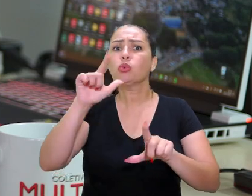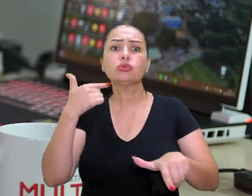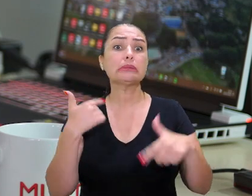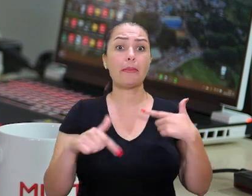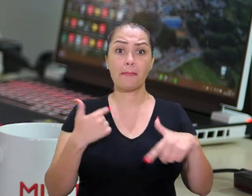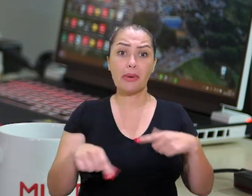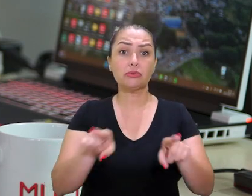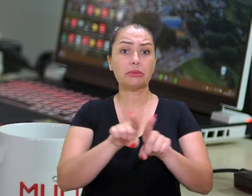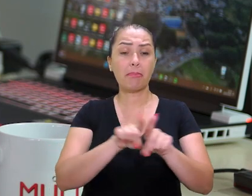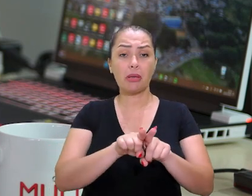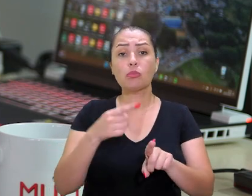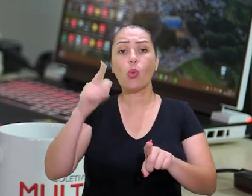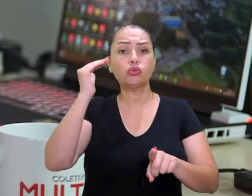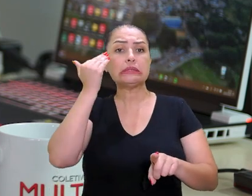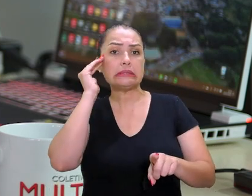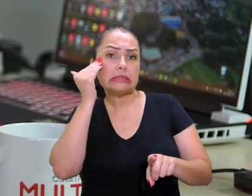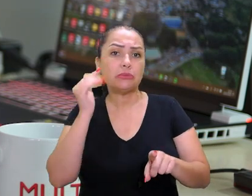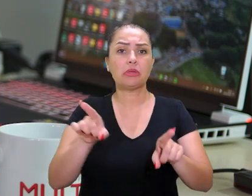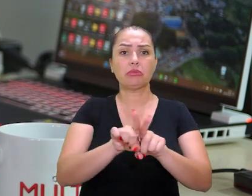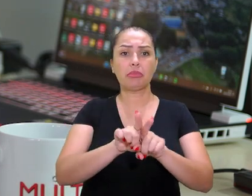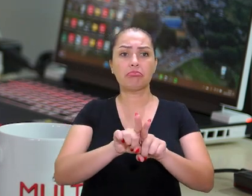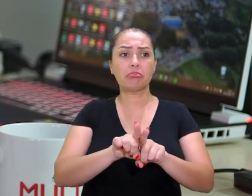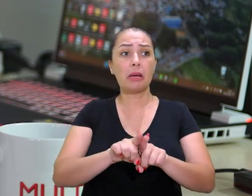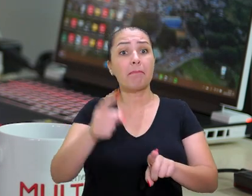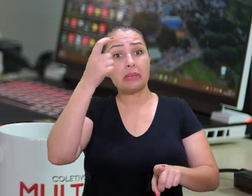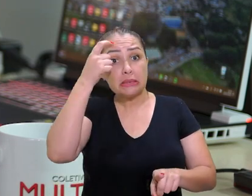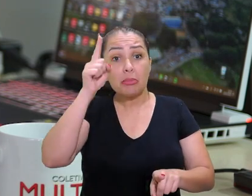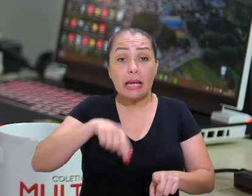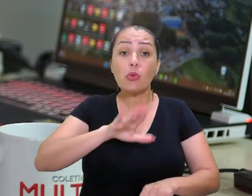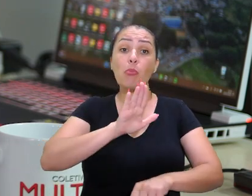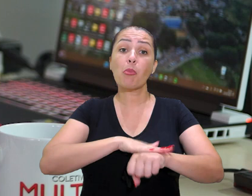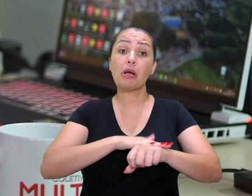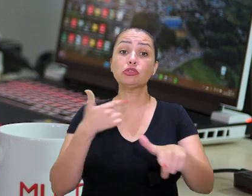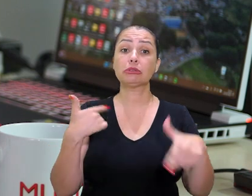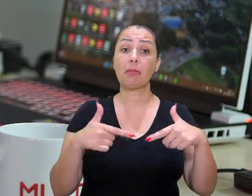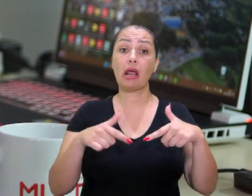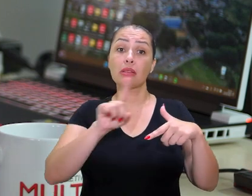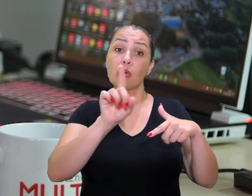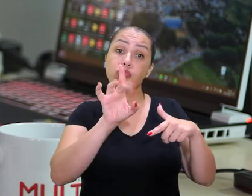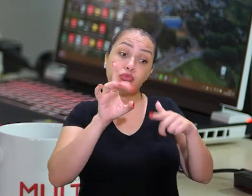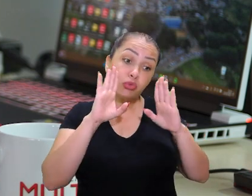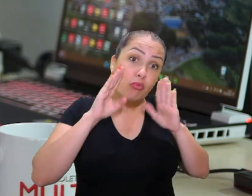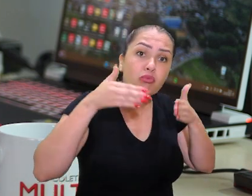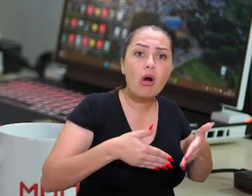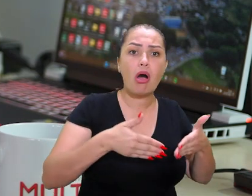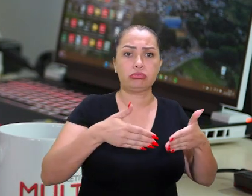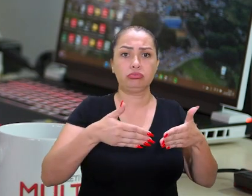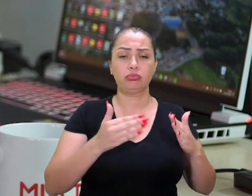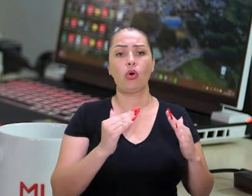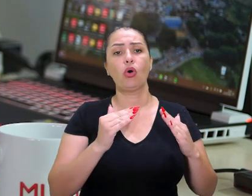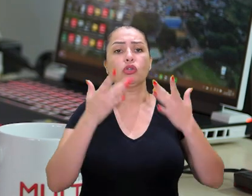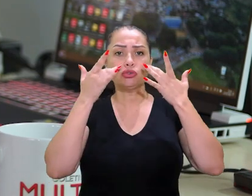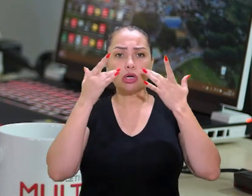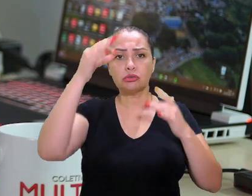com outros entendimentos, nós pensamos que era um momento também da gente trabalhar não especificamente com o teatro espírita, mas